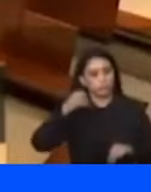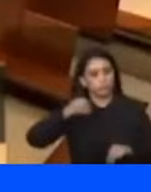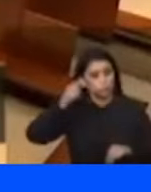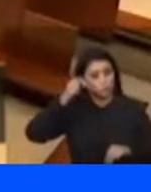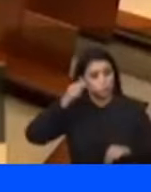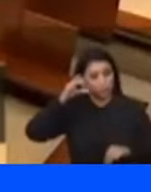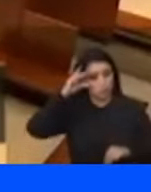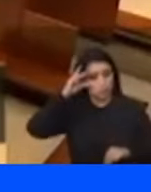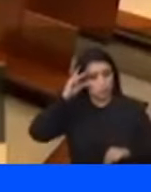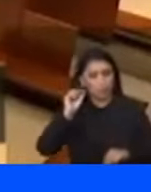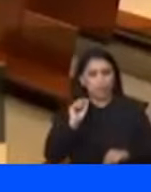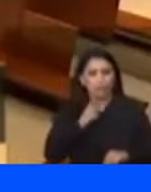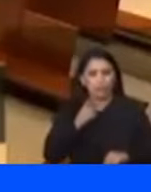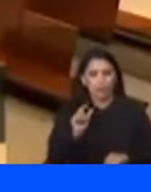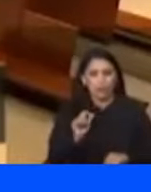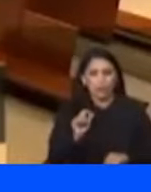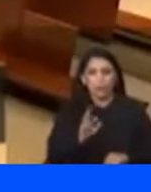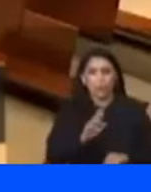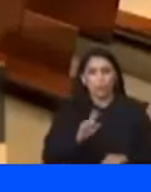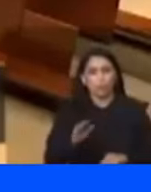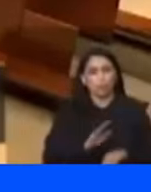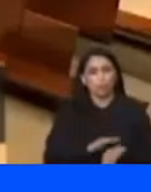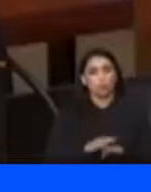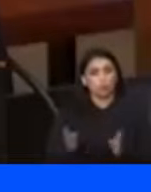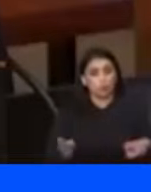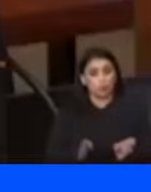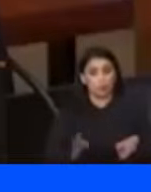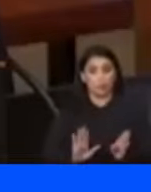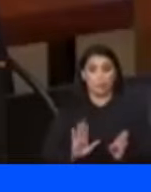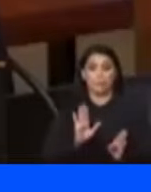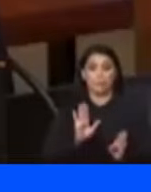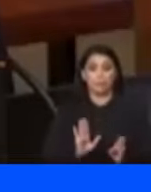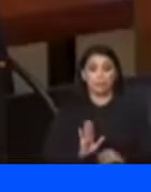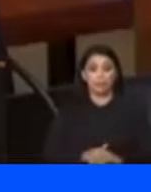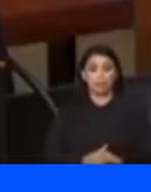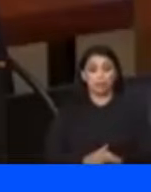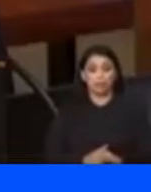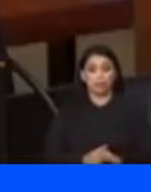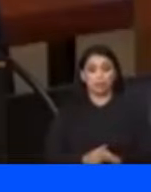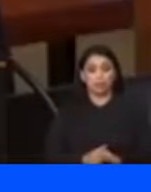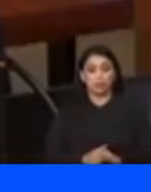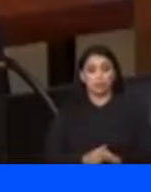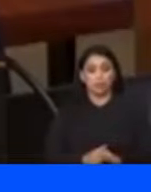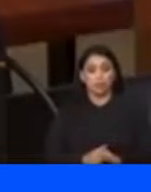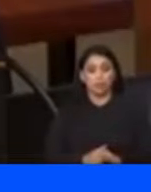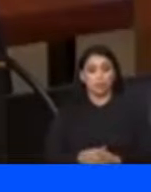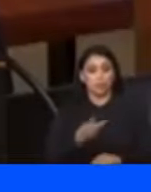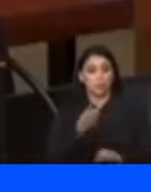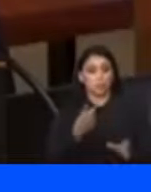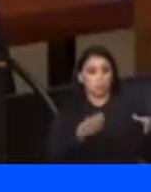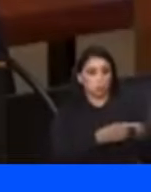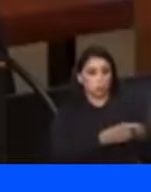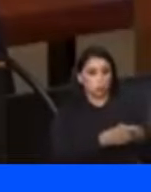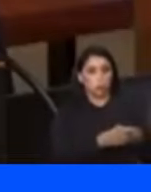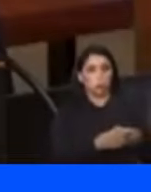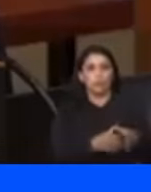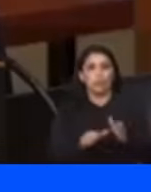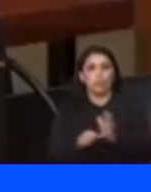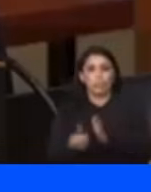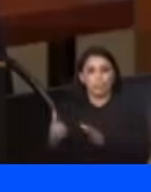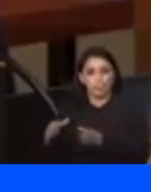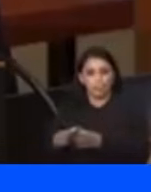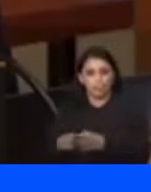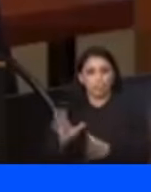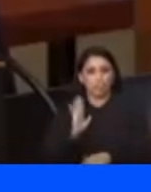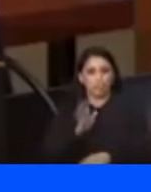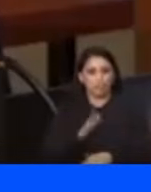Não só a questão da prescrição, mas a segunda turma e a primeira tem posições diversas em relação